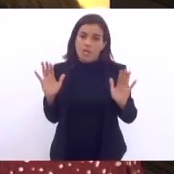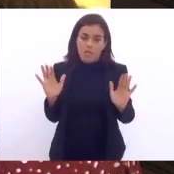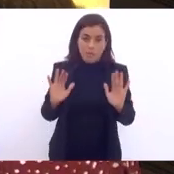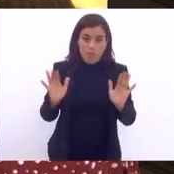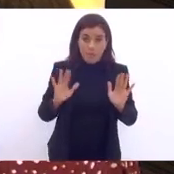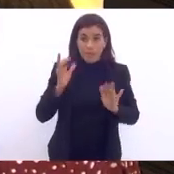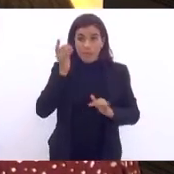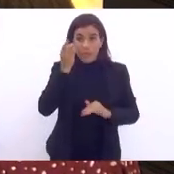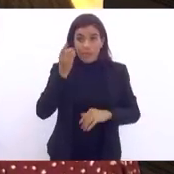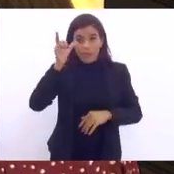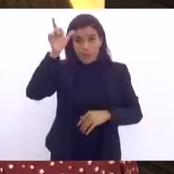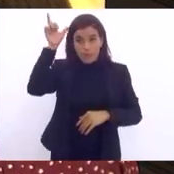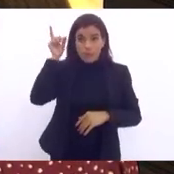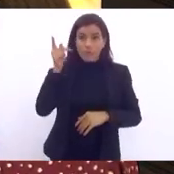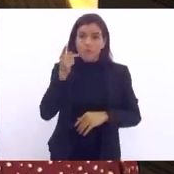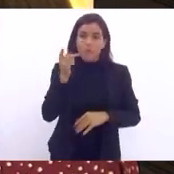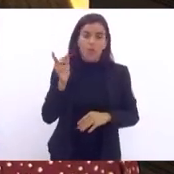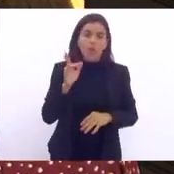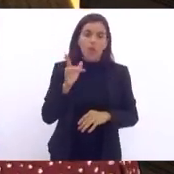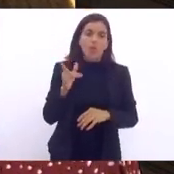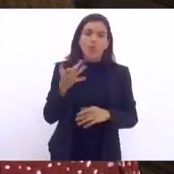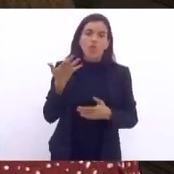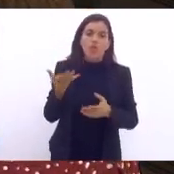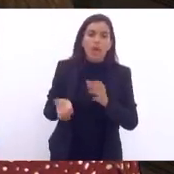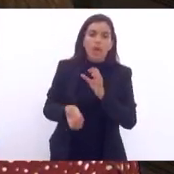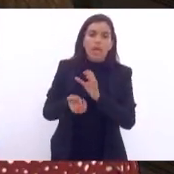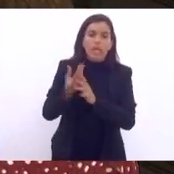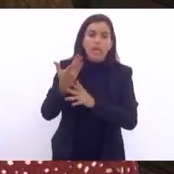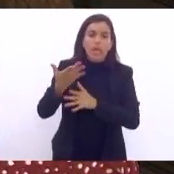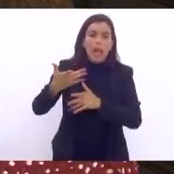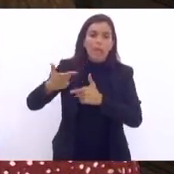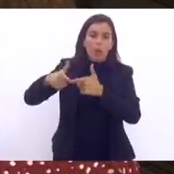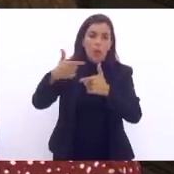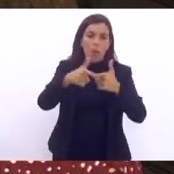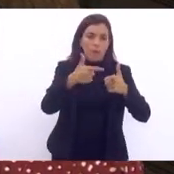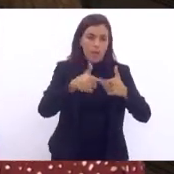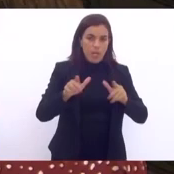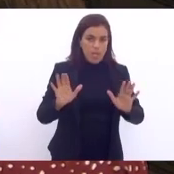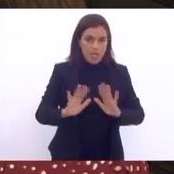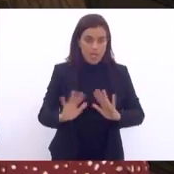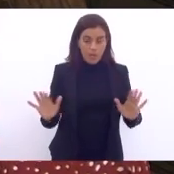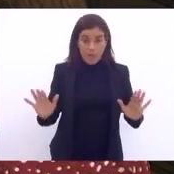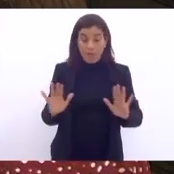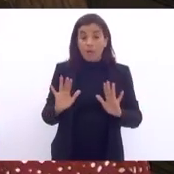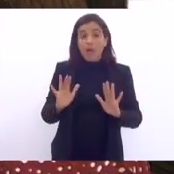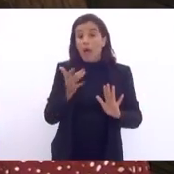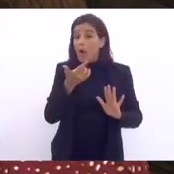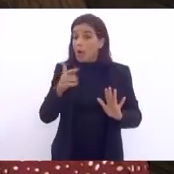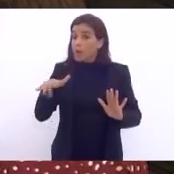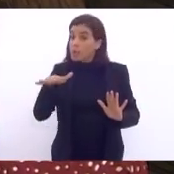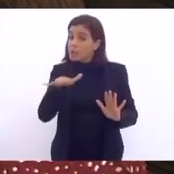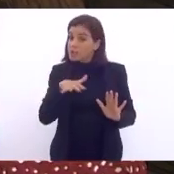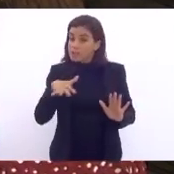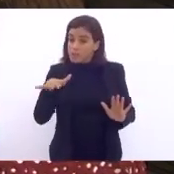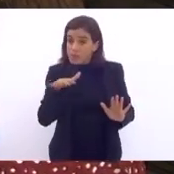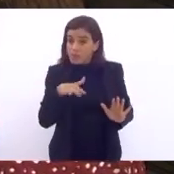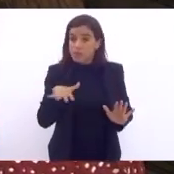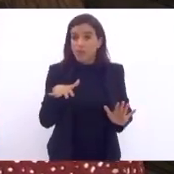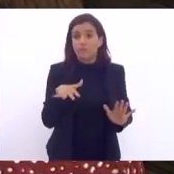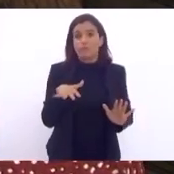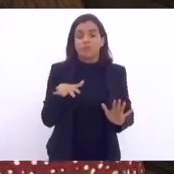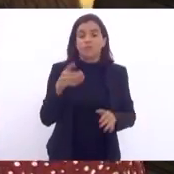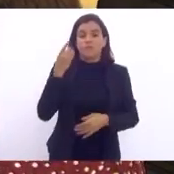nenhum cavalo de batalha em torno disso. A outra questão, presidente, levantada pelo deputado Luiz Paulo... Qual é a segunda